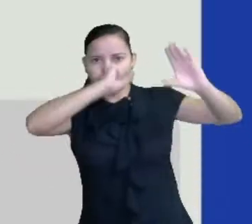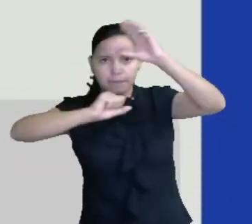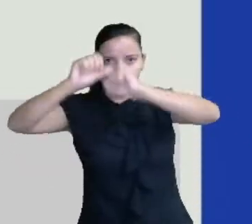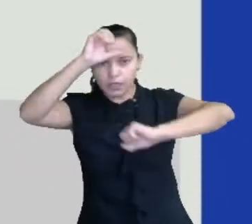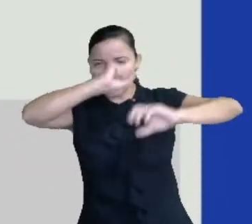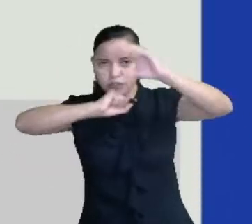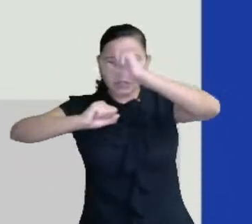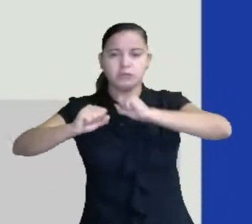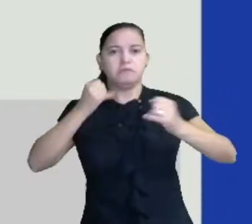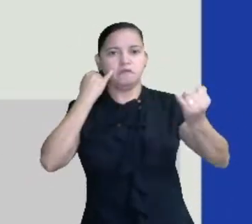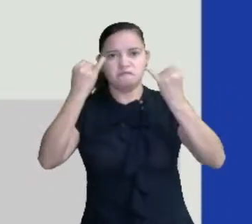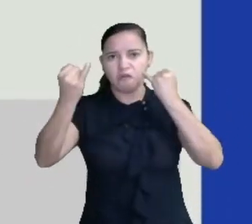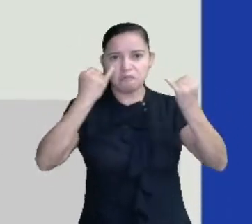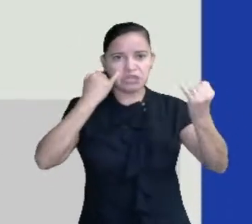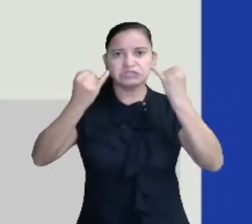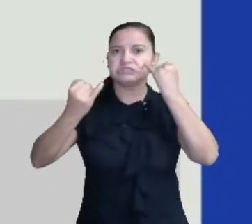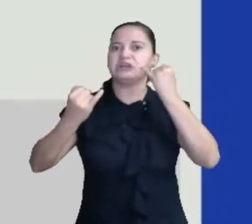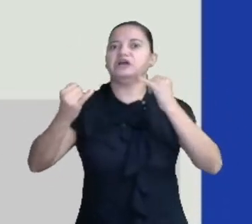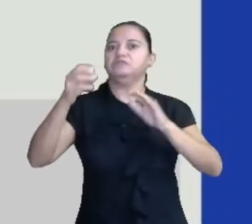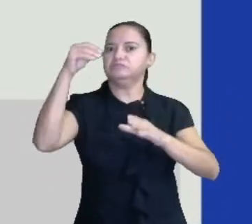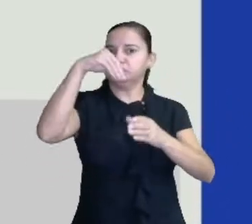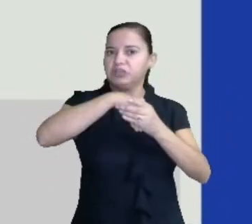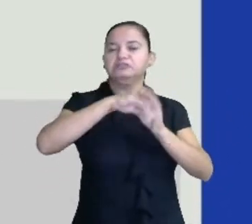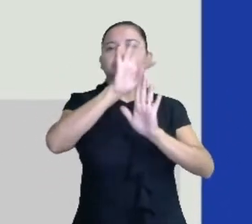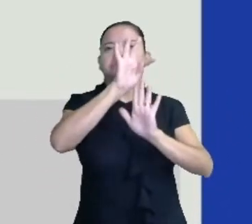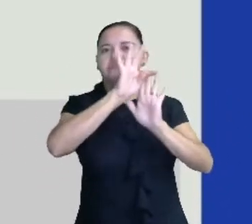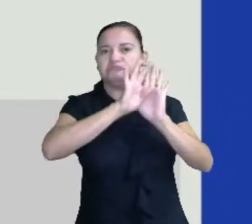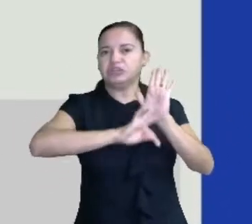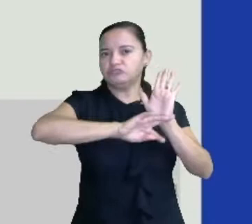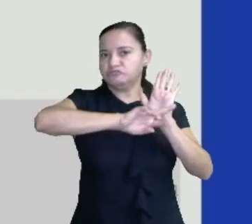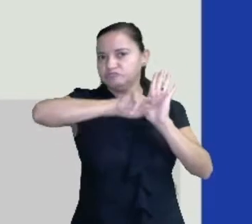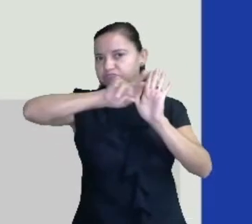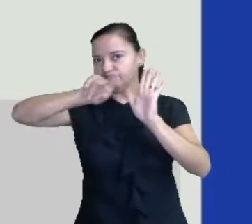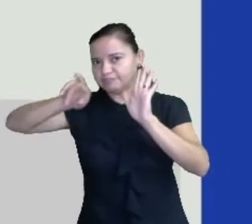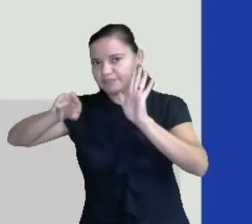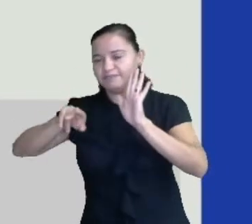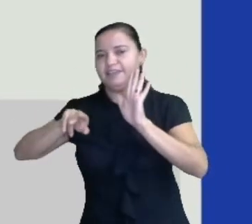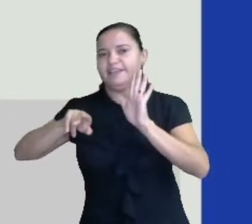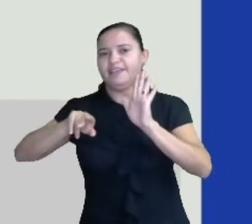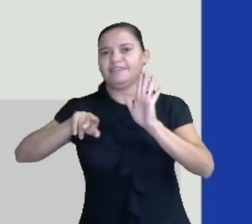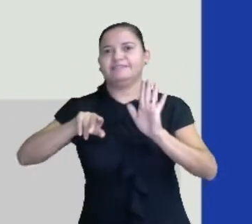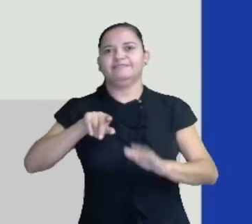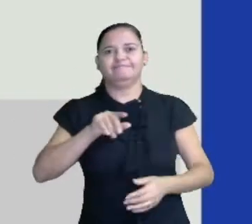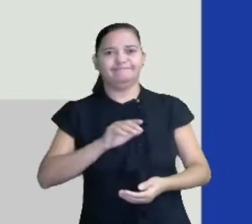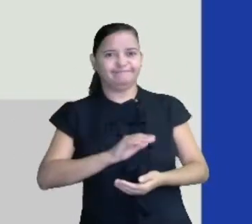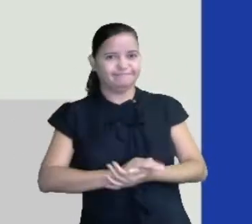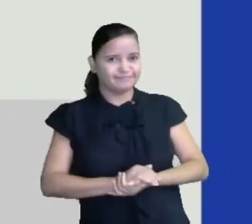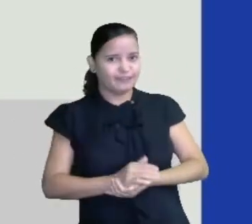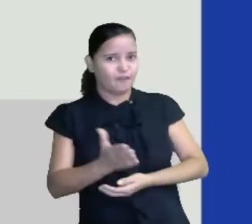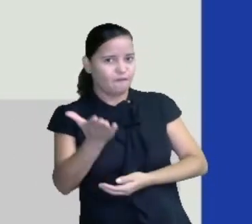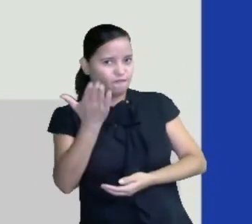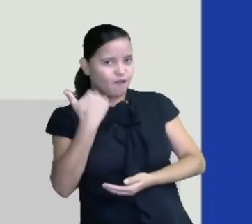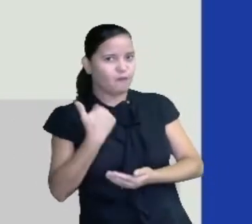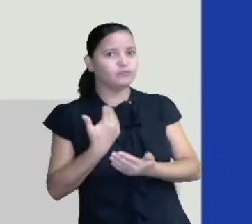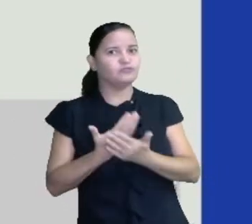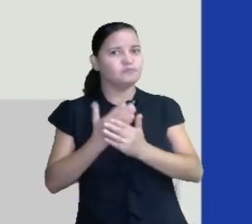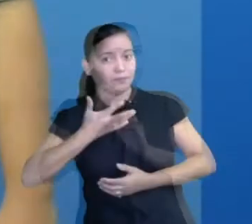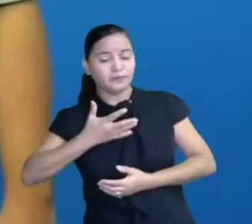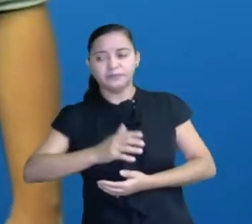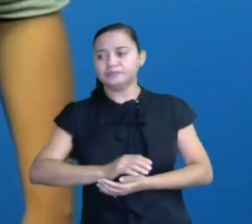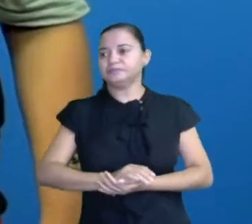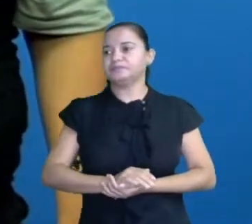inferir informações implícitas em textos lidos, ouvidos ou sinaliza. Vamos lá para a nossa aula de